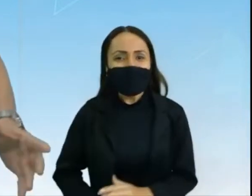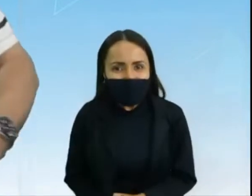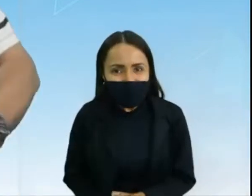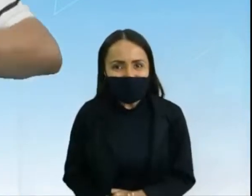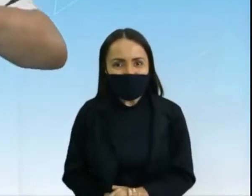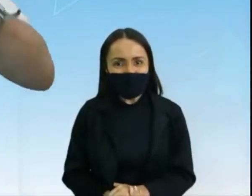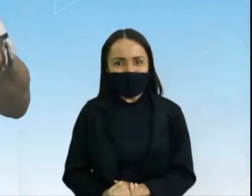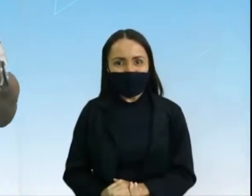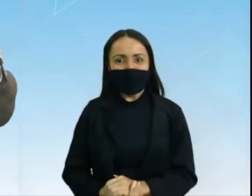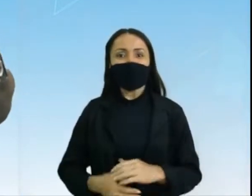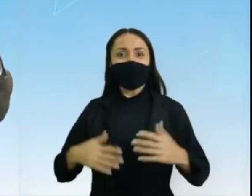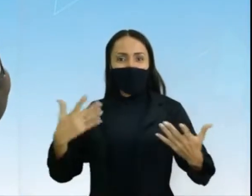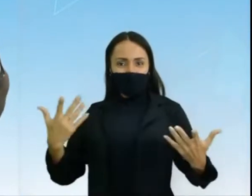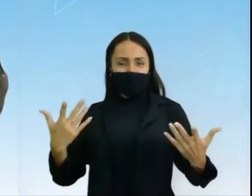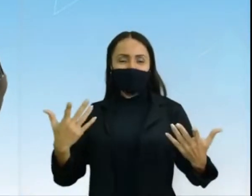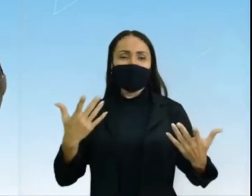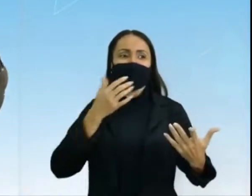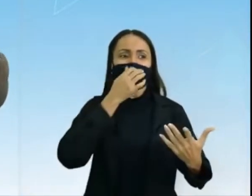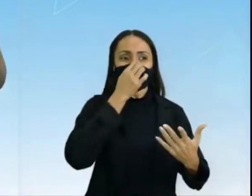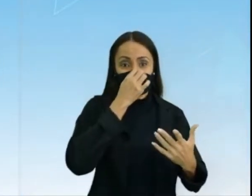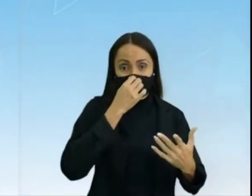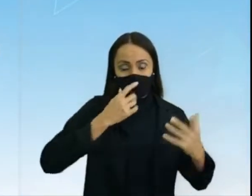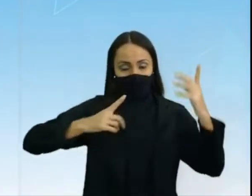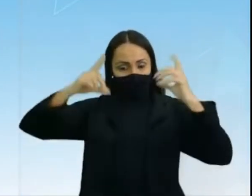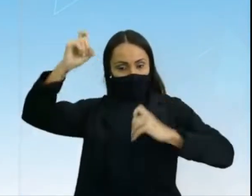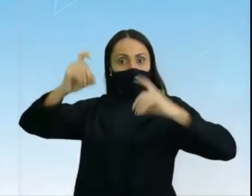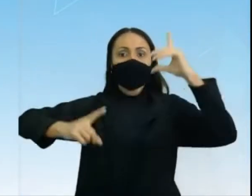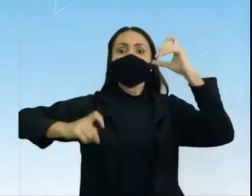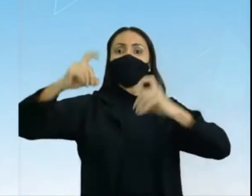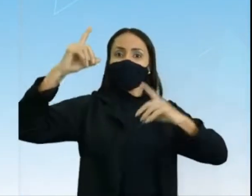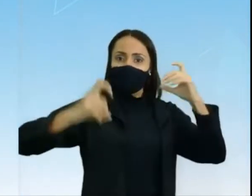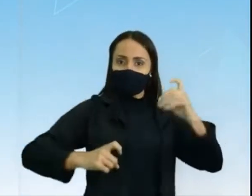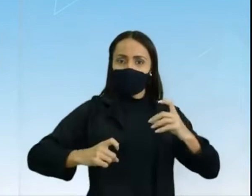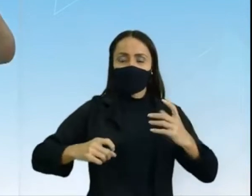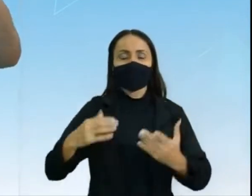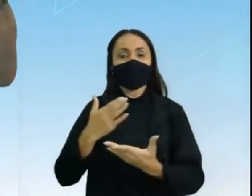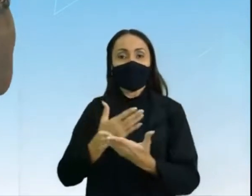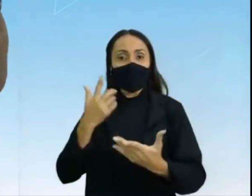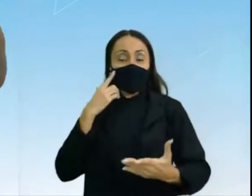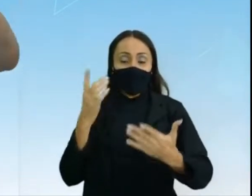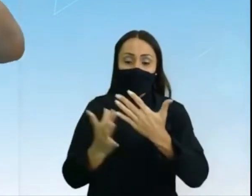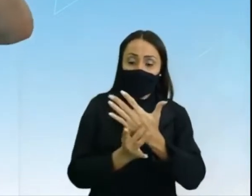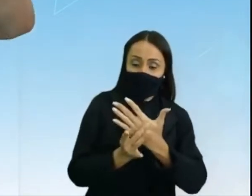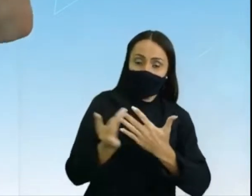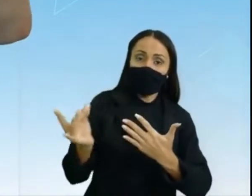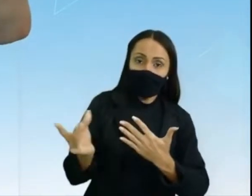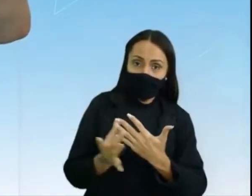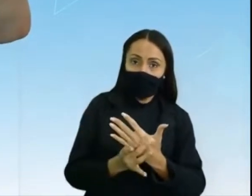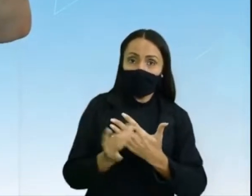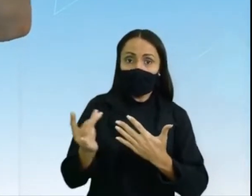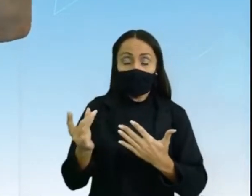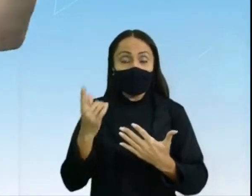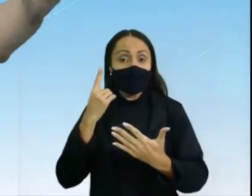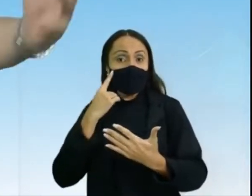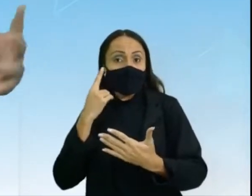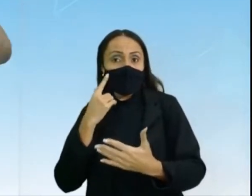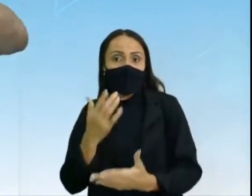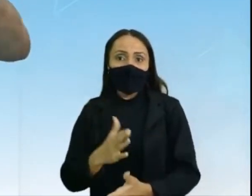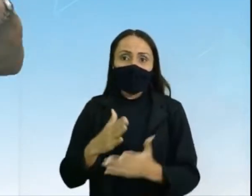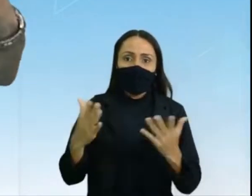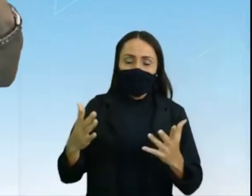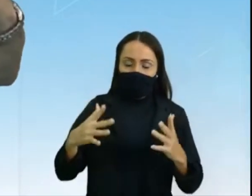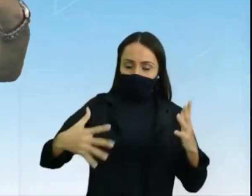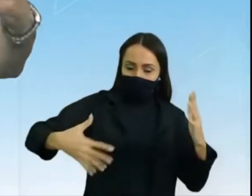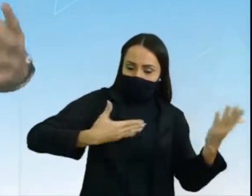Viram a expressão corporal da professora? Quando a gente fala na questão da semiose, da semiótica, certo? É